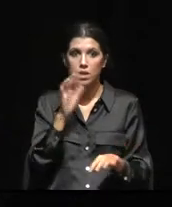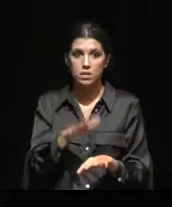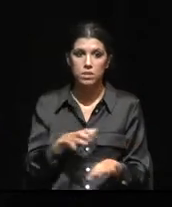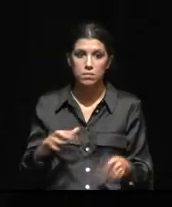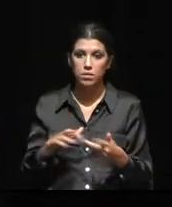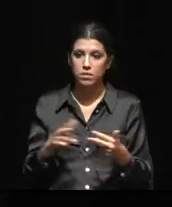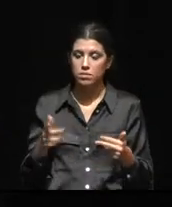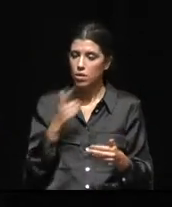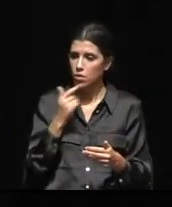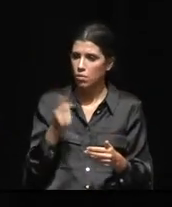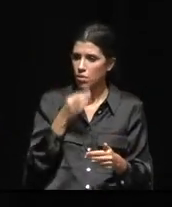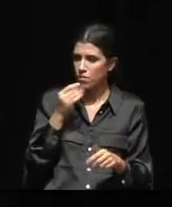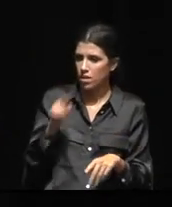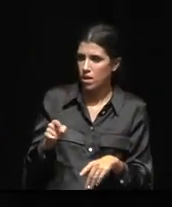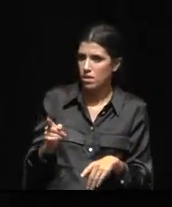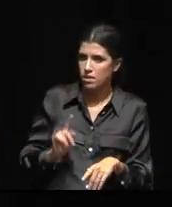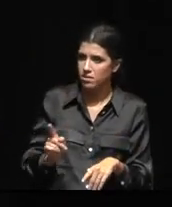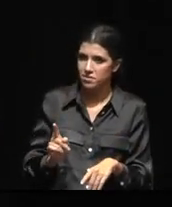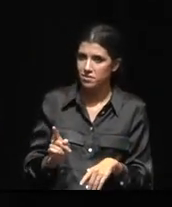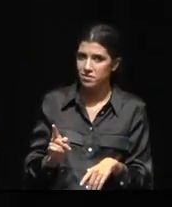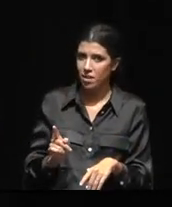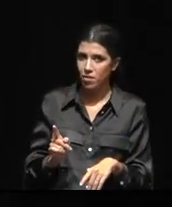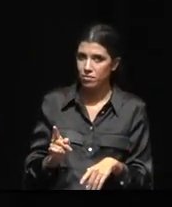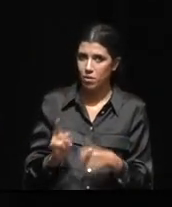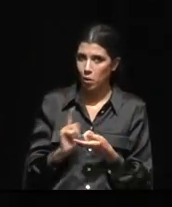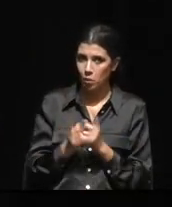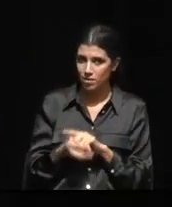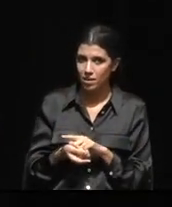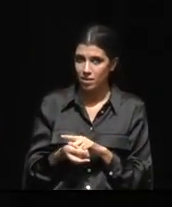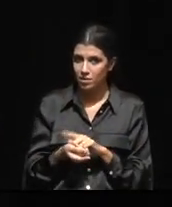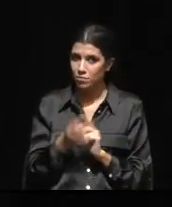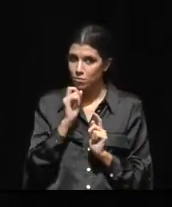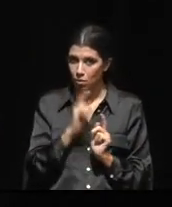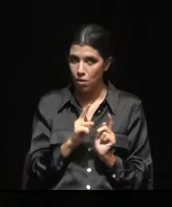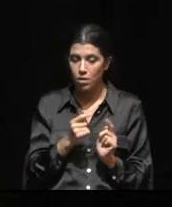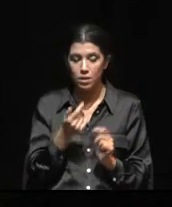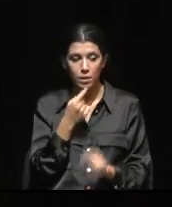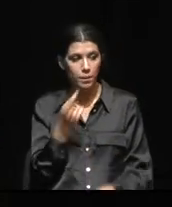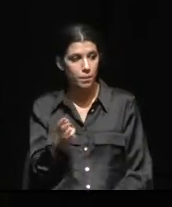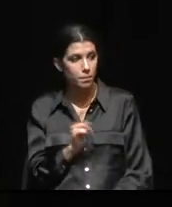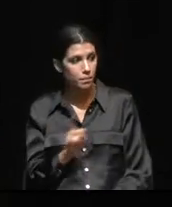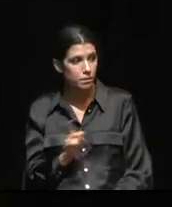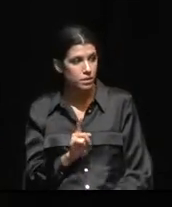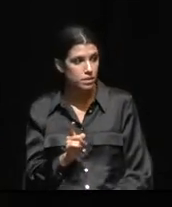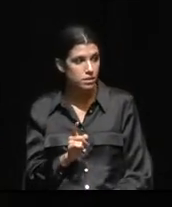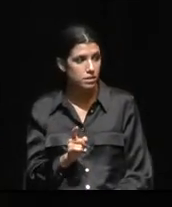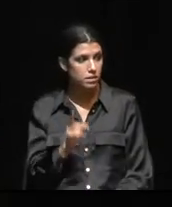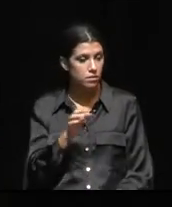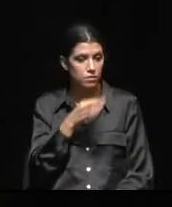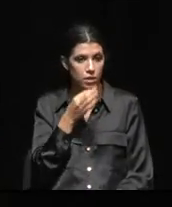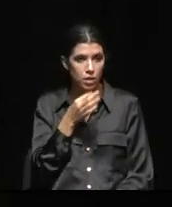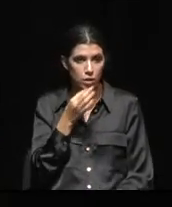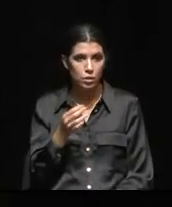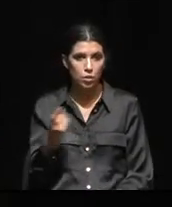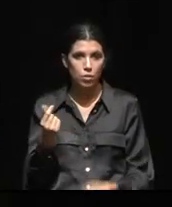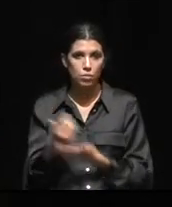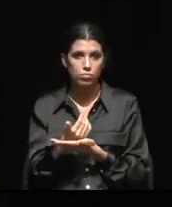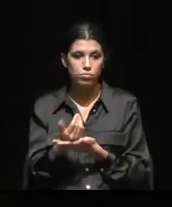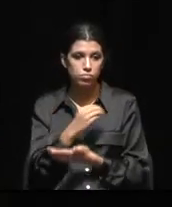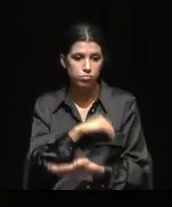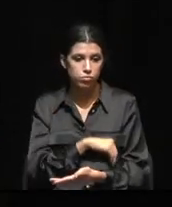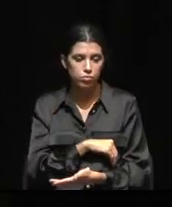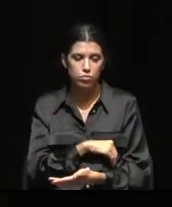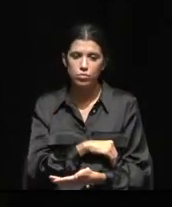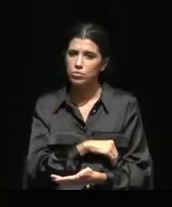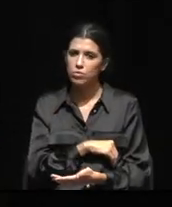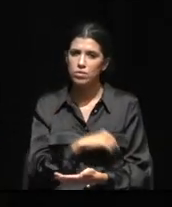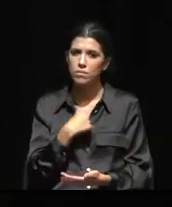eh não pode falar sobre as diferentes questões eu não percebo eh quando falou em lucro nós estamos